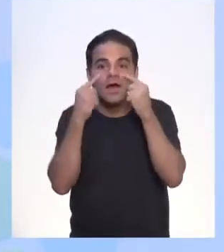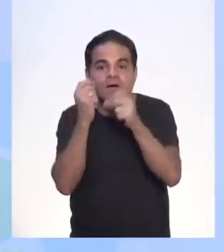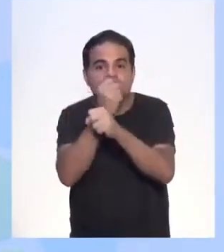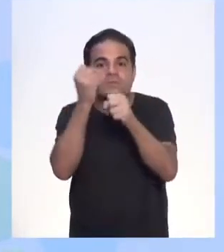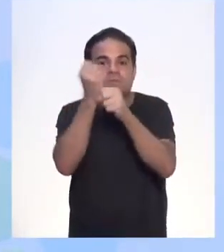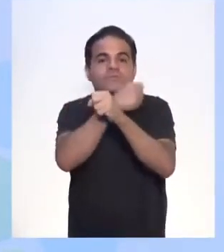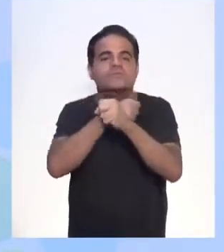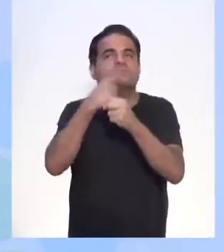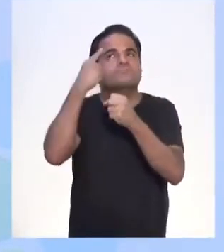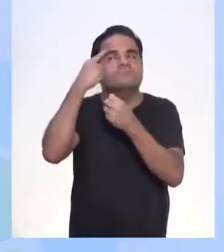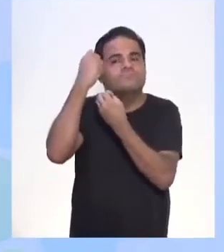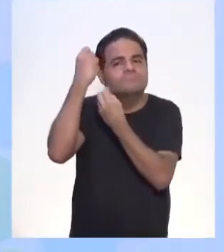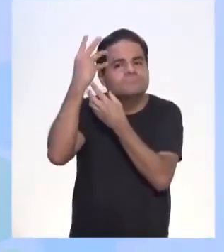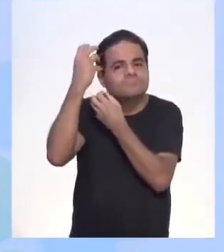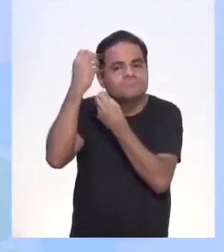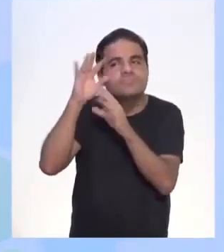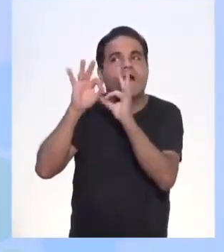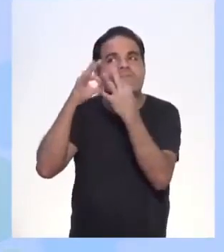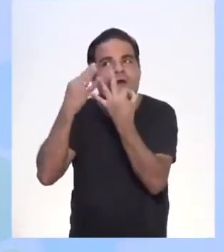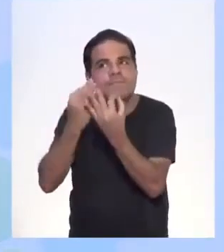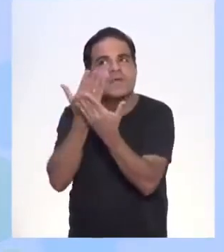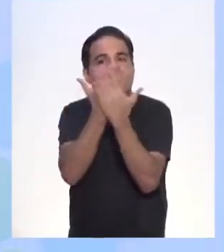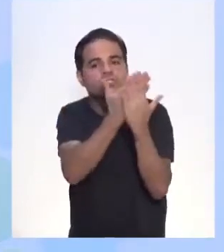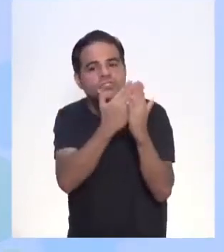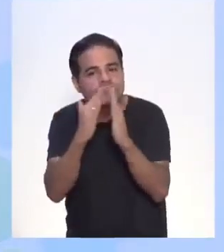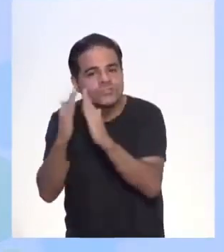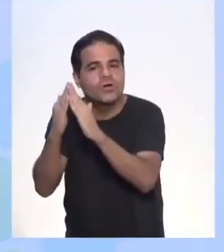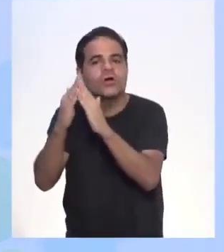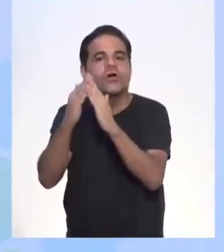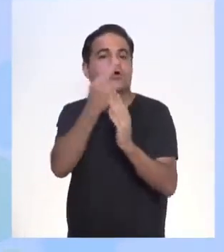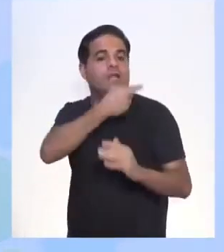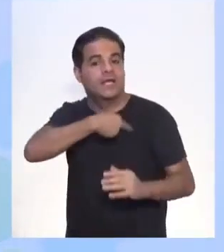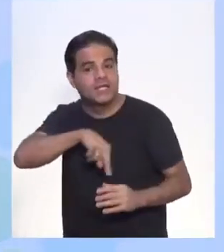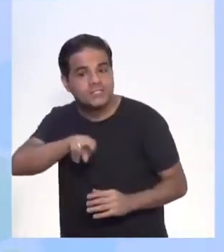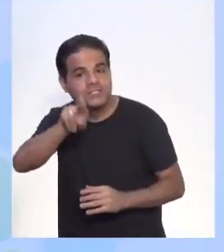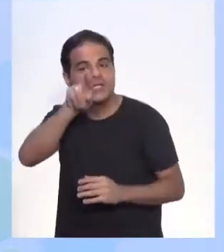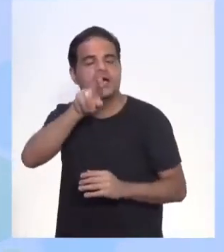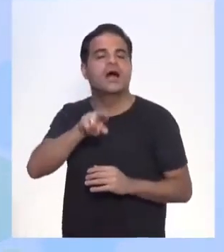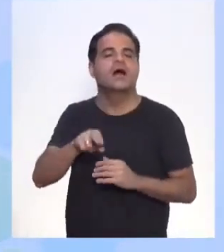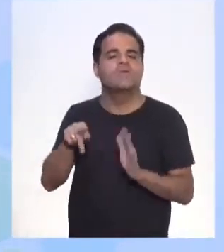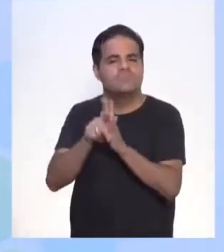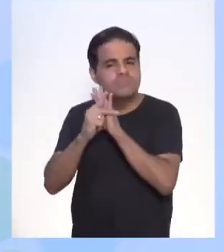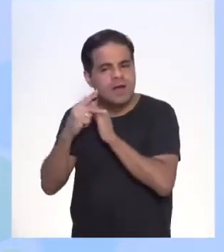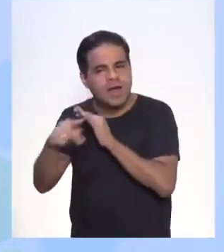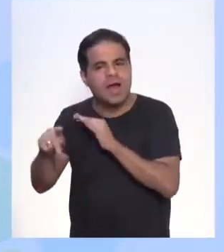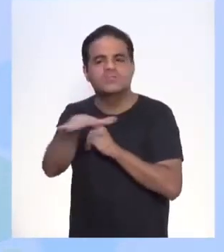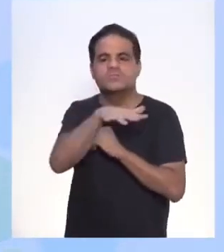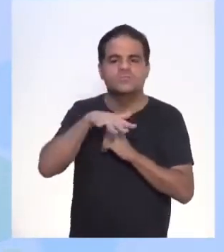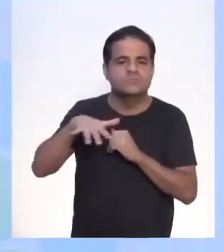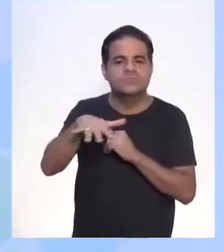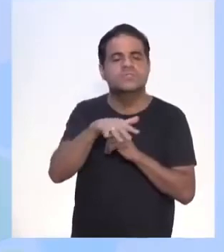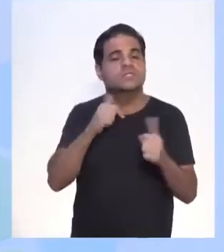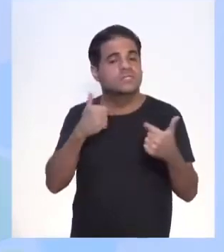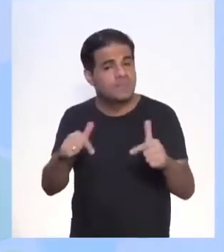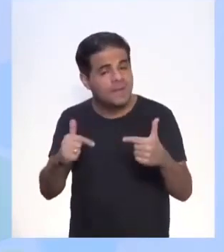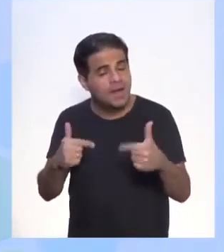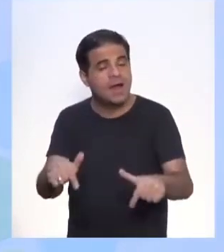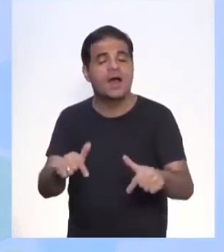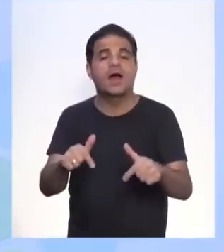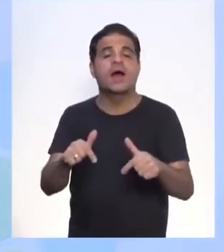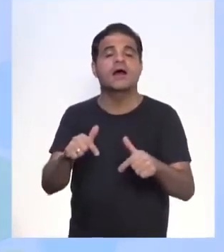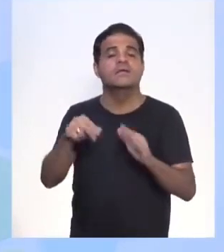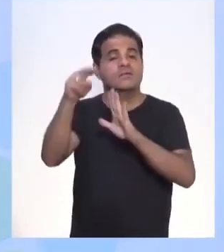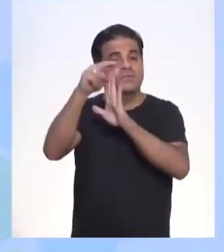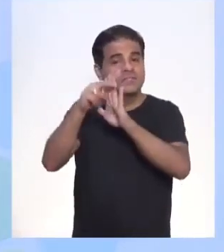pelos ensinamentos na nossa família, na escola, na religião que nós fazemos parte, no ambiente de trabalho. Então,